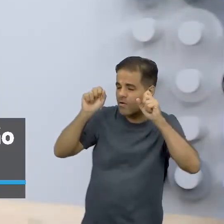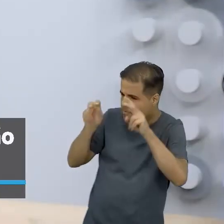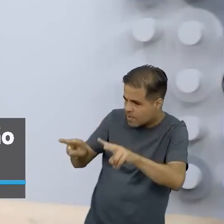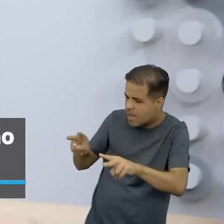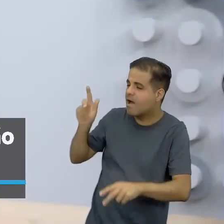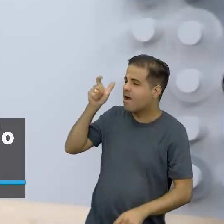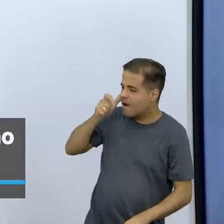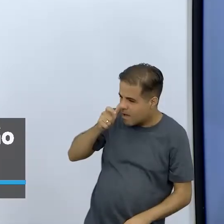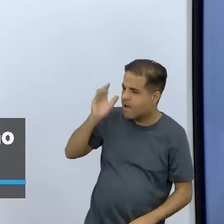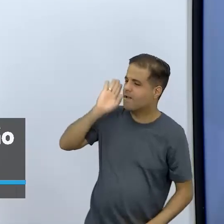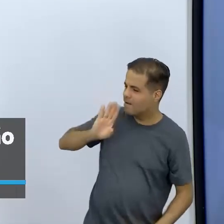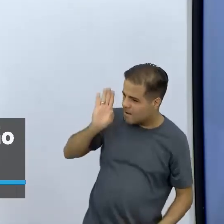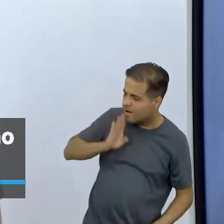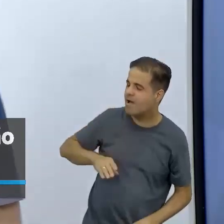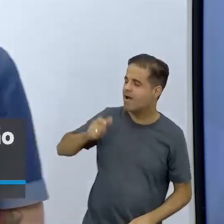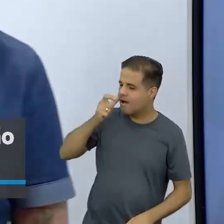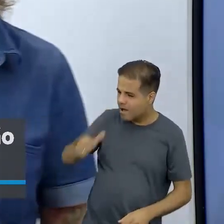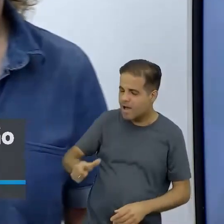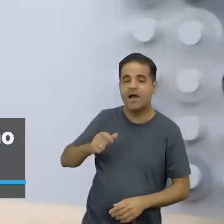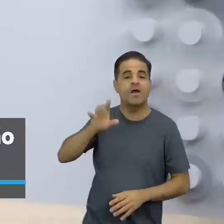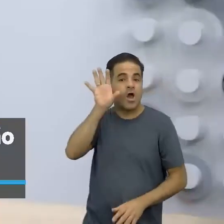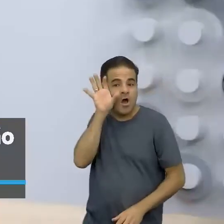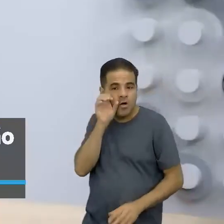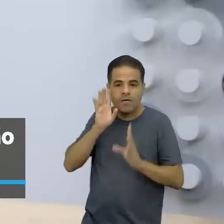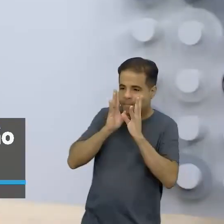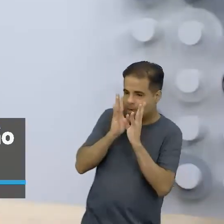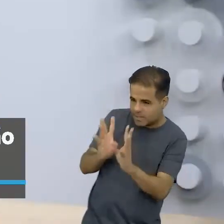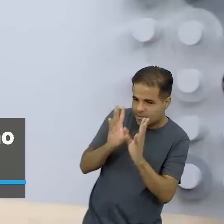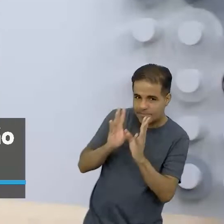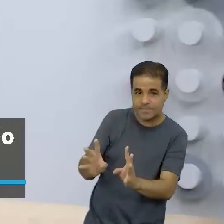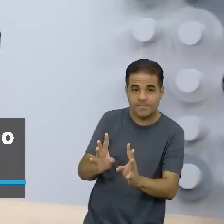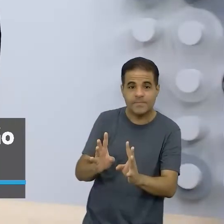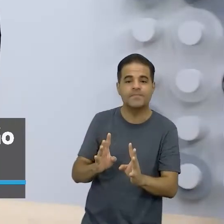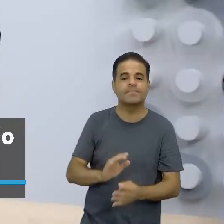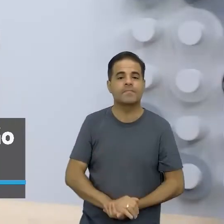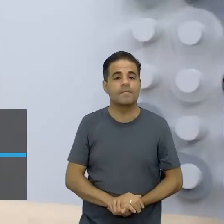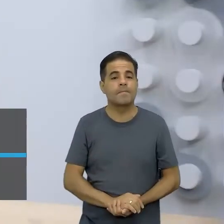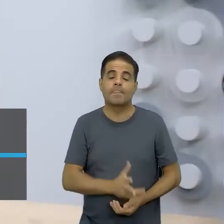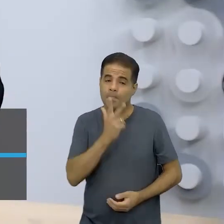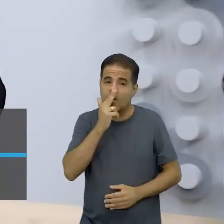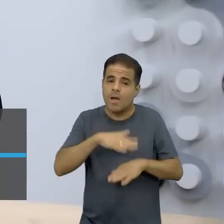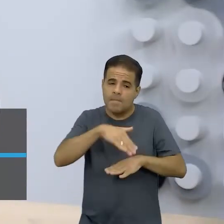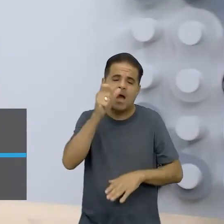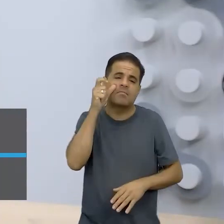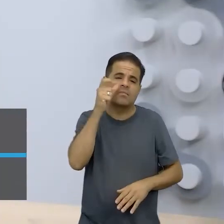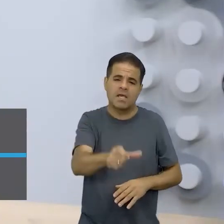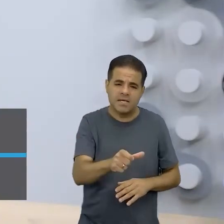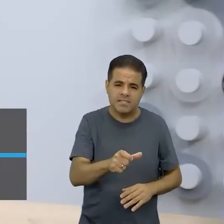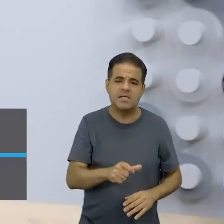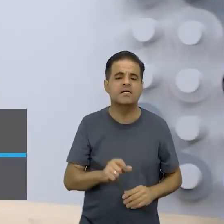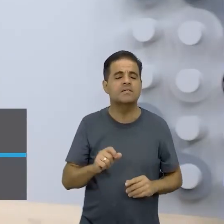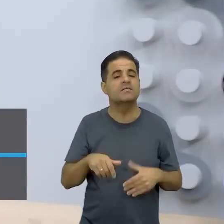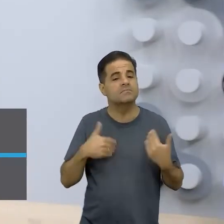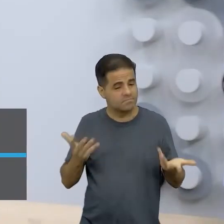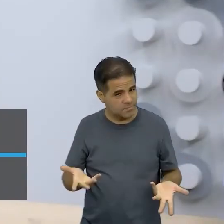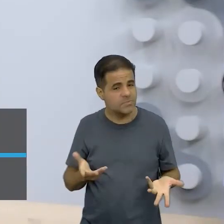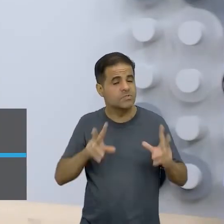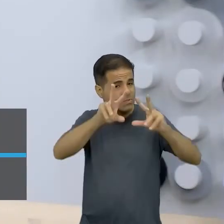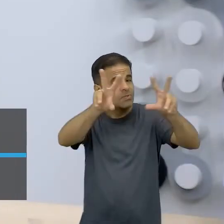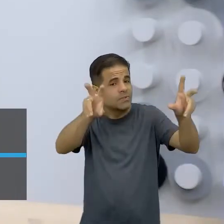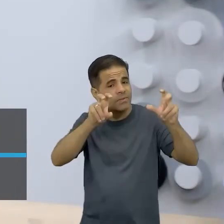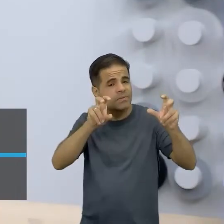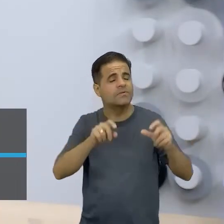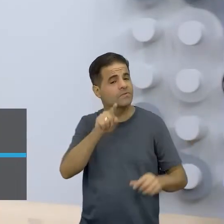isso é interessante. E vai ouvindo, né, André? Acho o que é mais interessante da questão